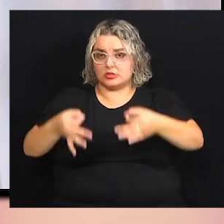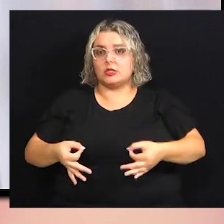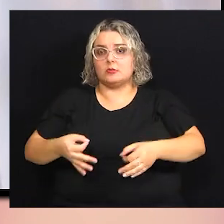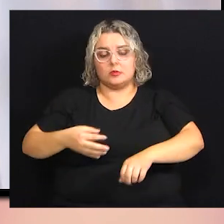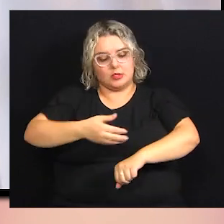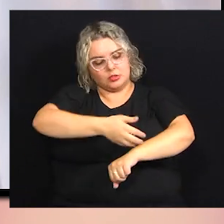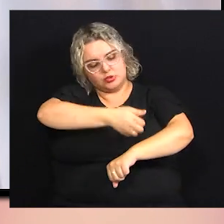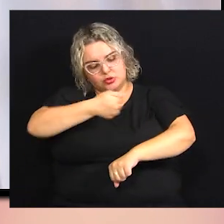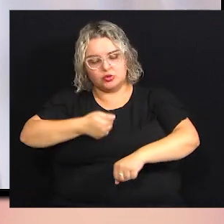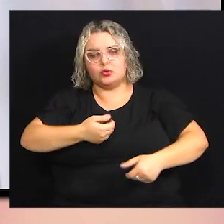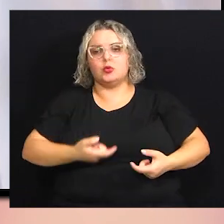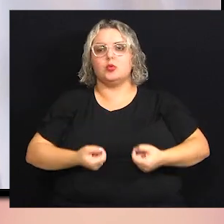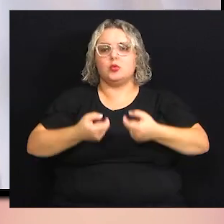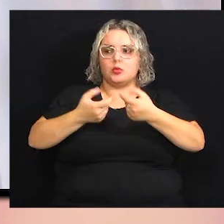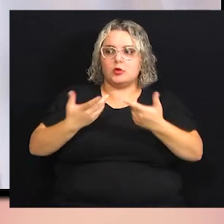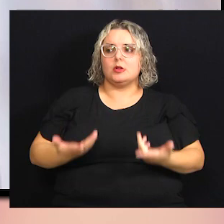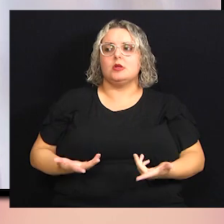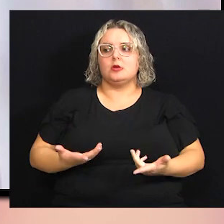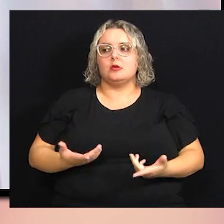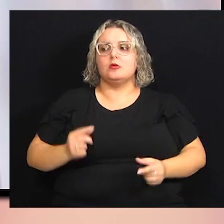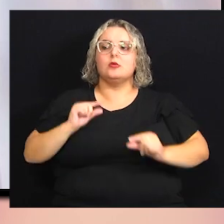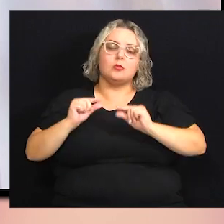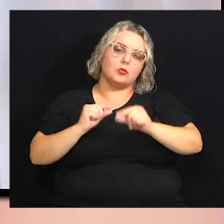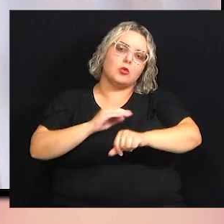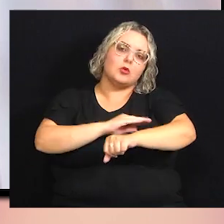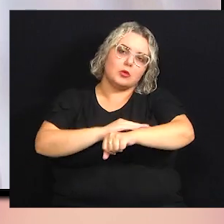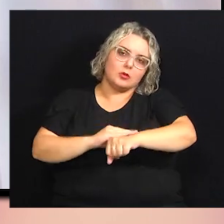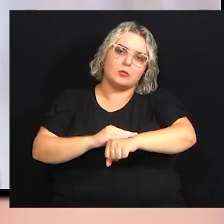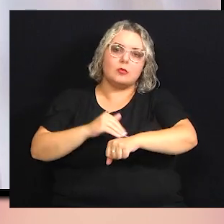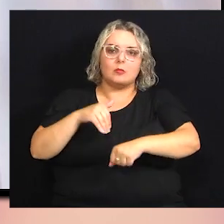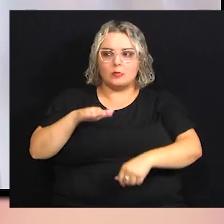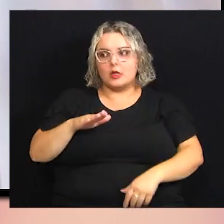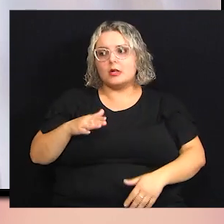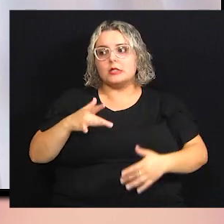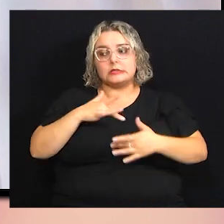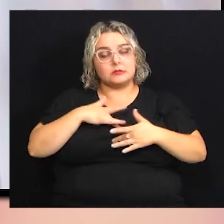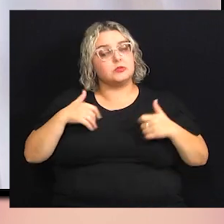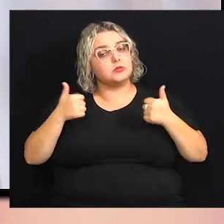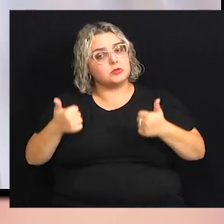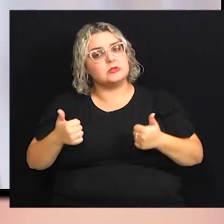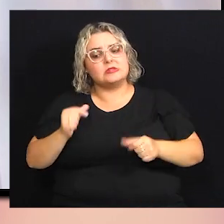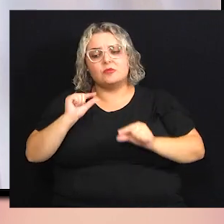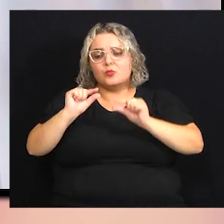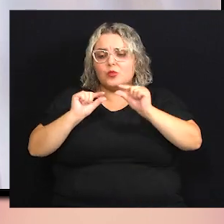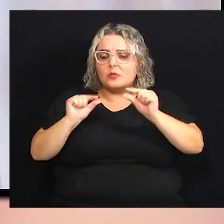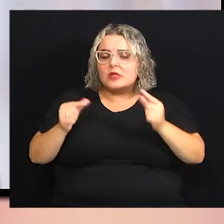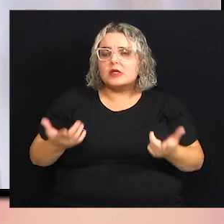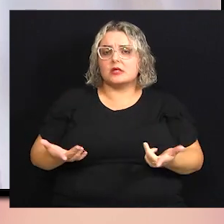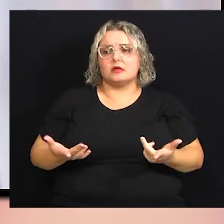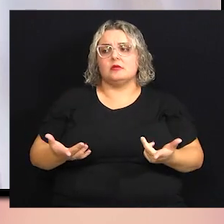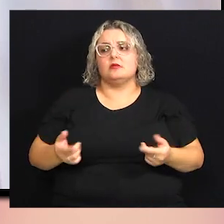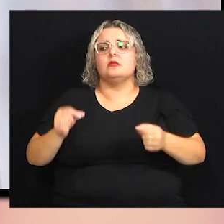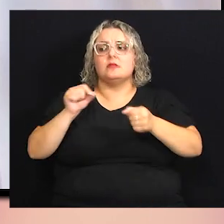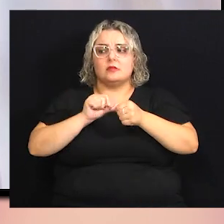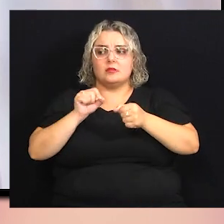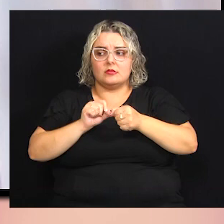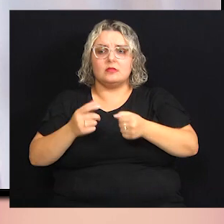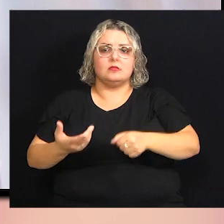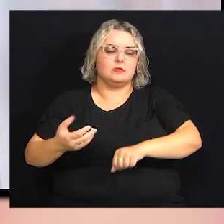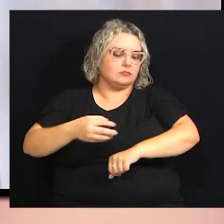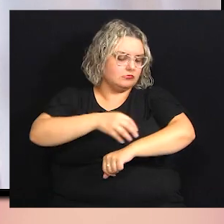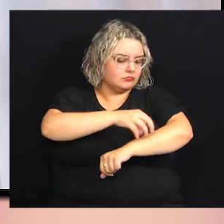né? Que você tirou o tumor e mais um pouquinho de pele saudável ao redor. Se as lesões forem muito pequenas, você vai fazer